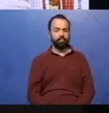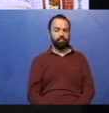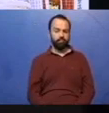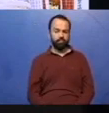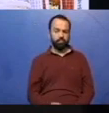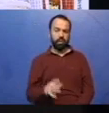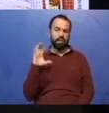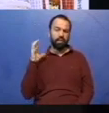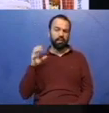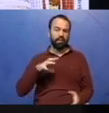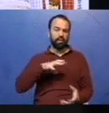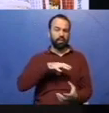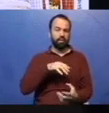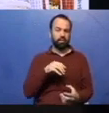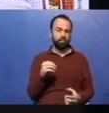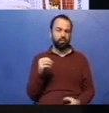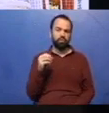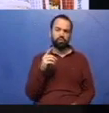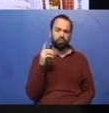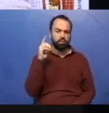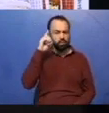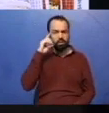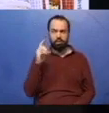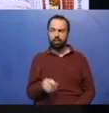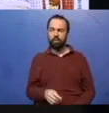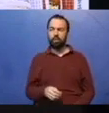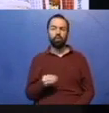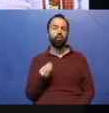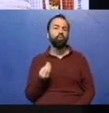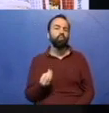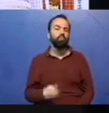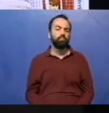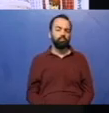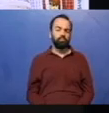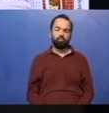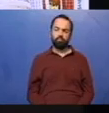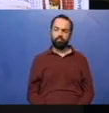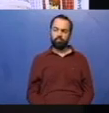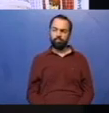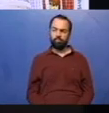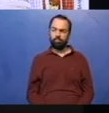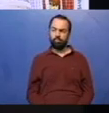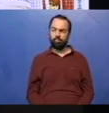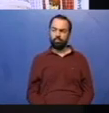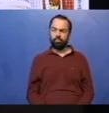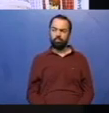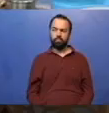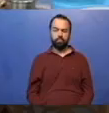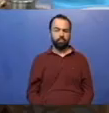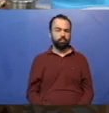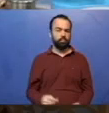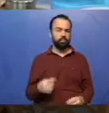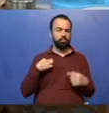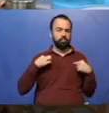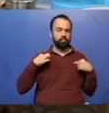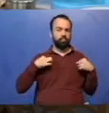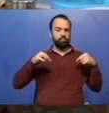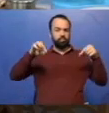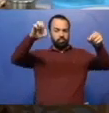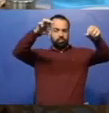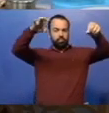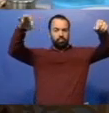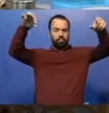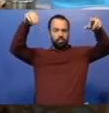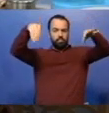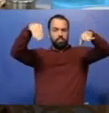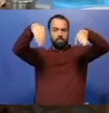está envolvida no nosso dia a dia. Sabe como? Olha só. Por que as roupas estendidas